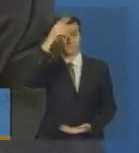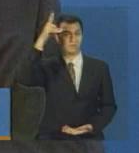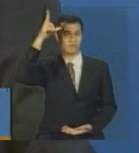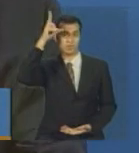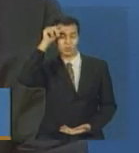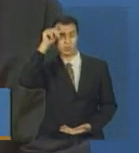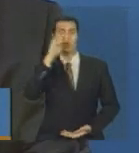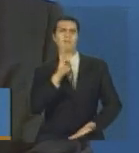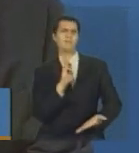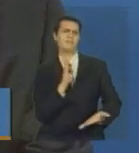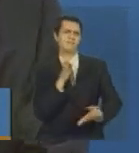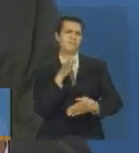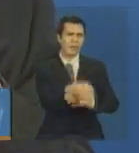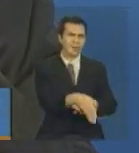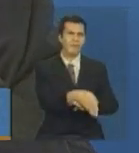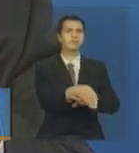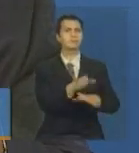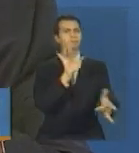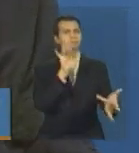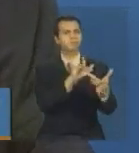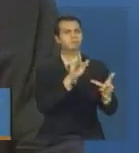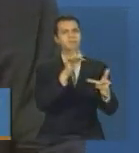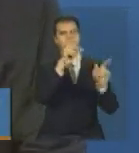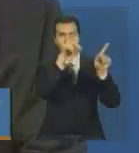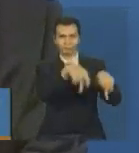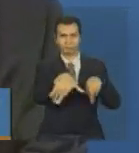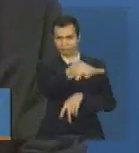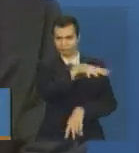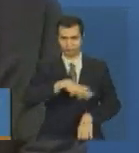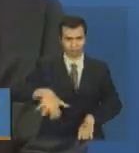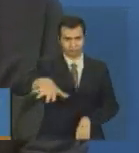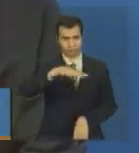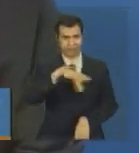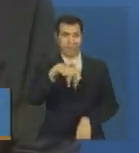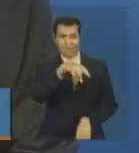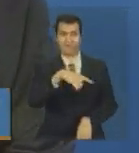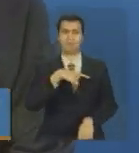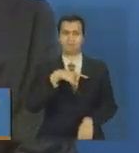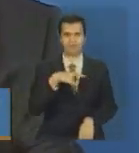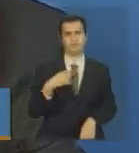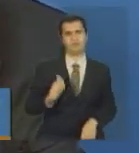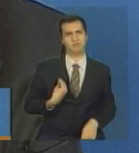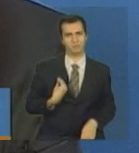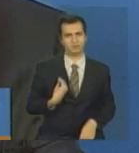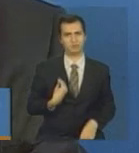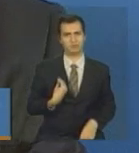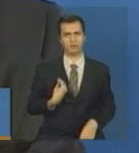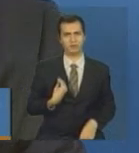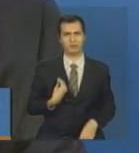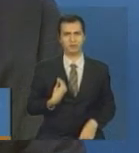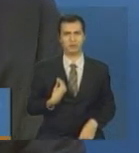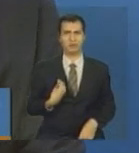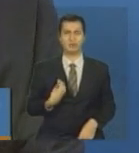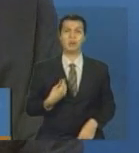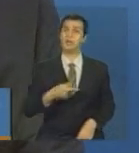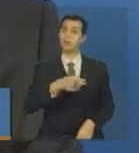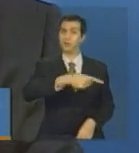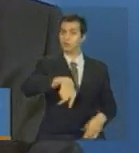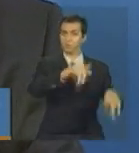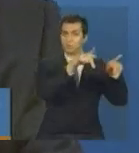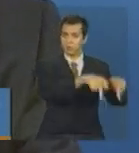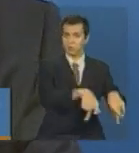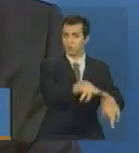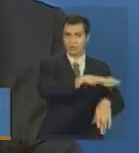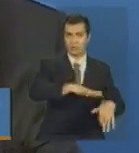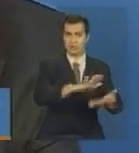rincão lá do município. E ela é ali onde está localizado este público, que muitas vezes sequer procura as áreas do